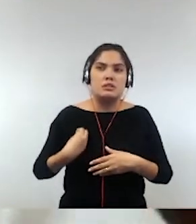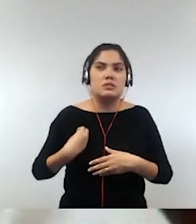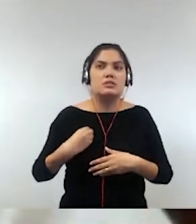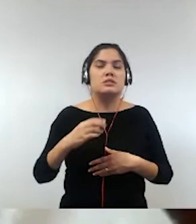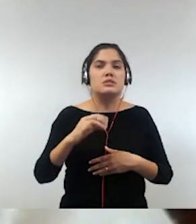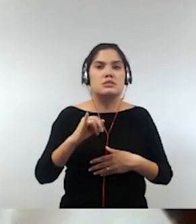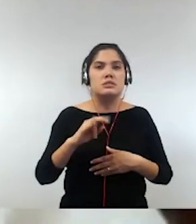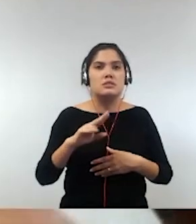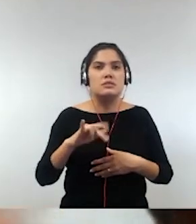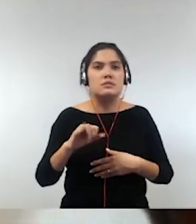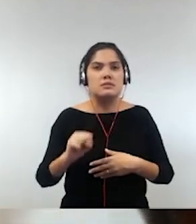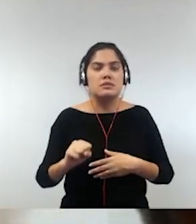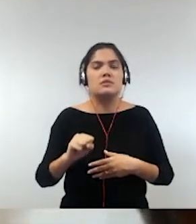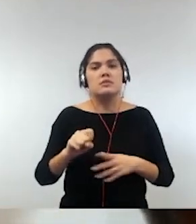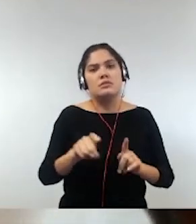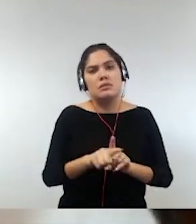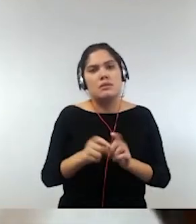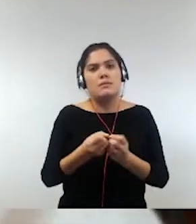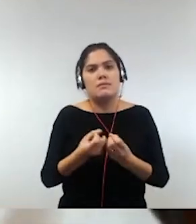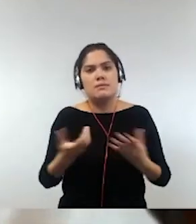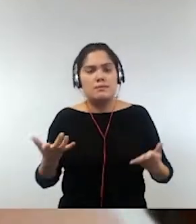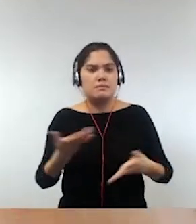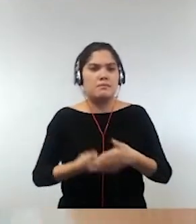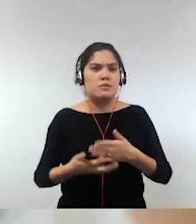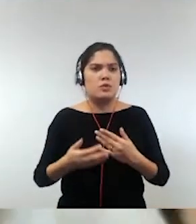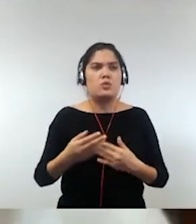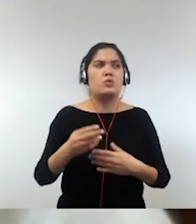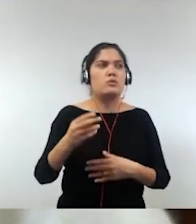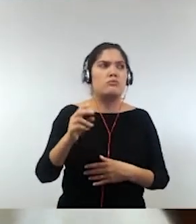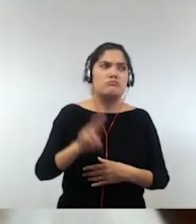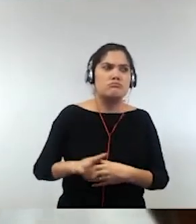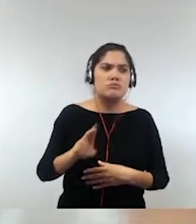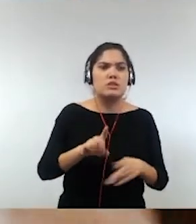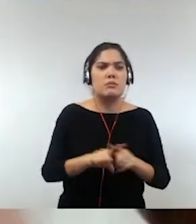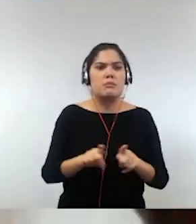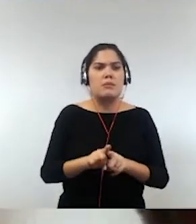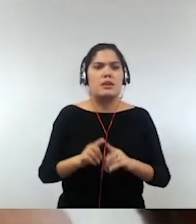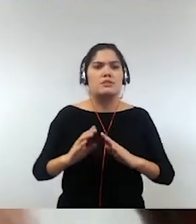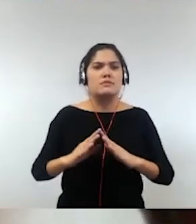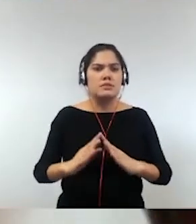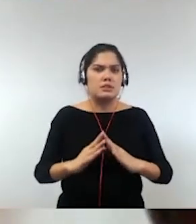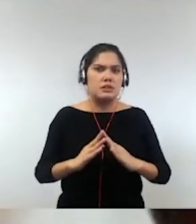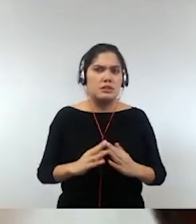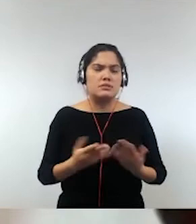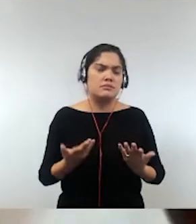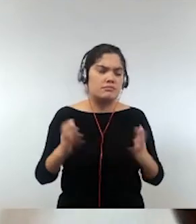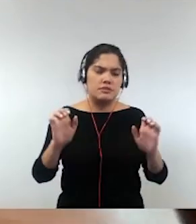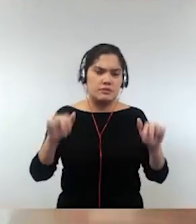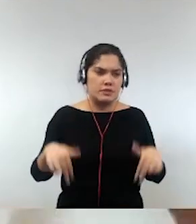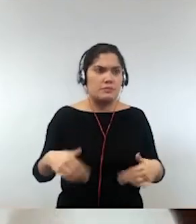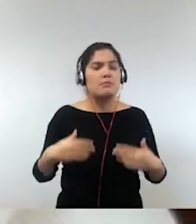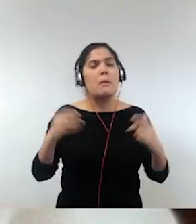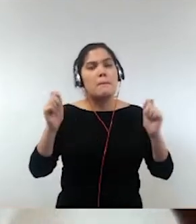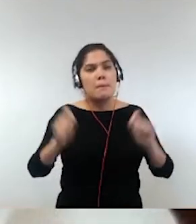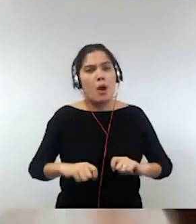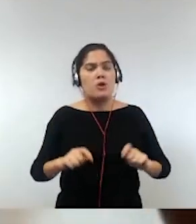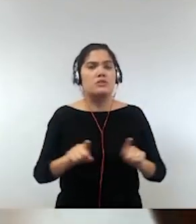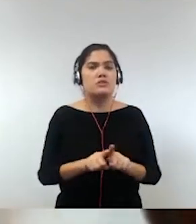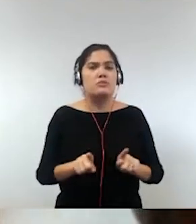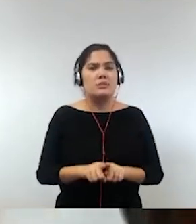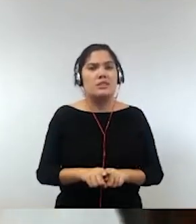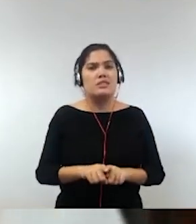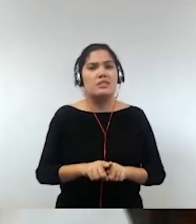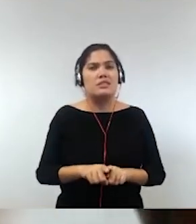de menor complexidade, nas relações de consumo, relações de vizinhança, enfim. Pode ser também